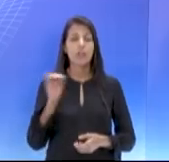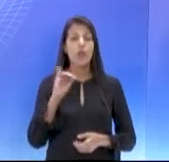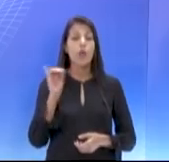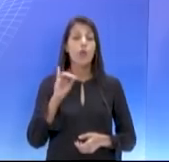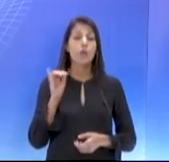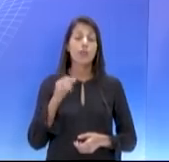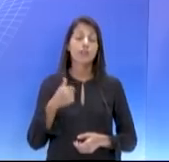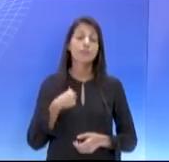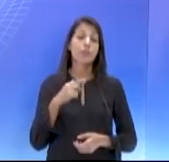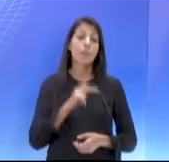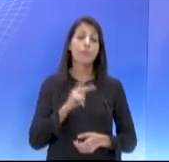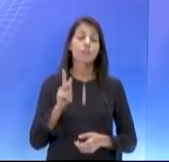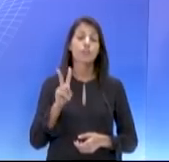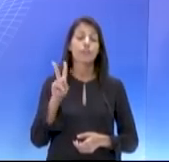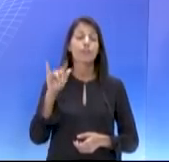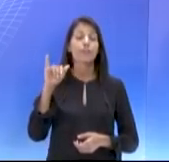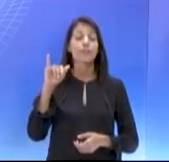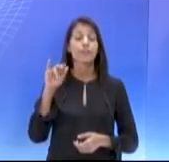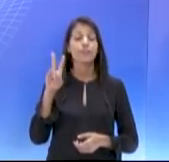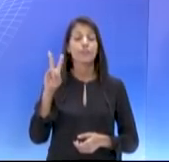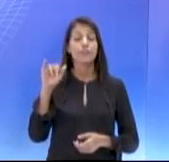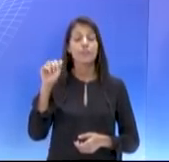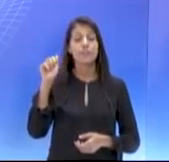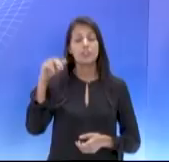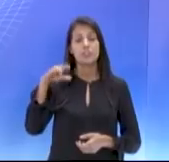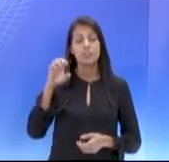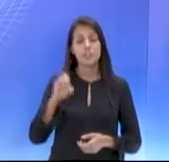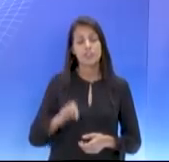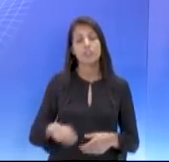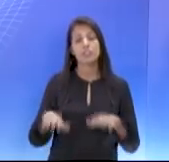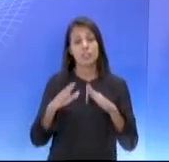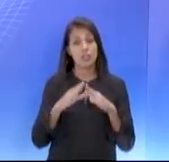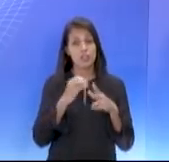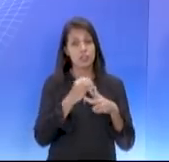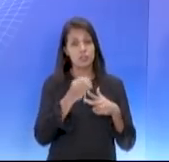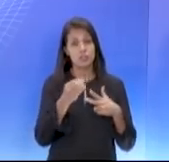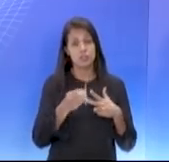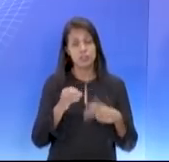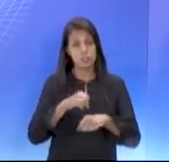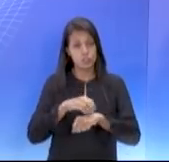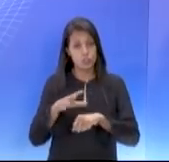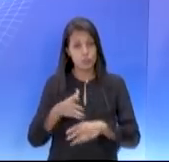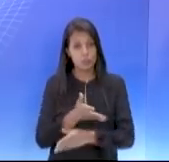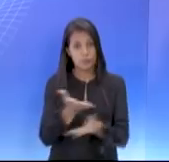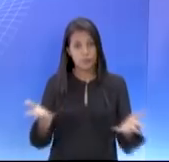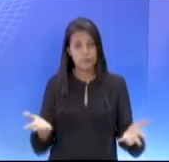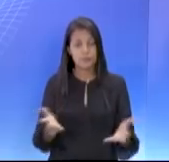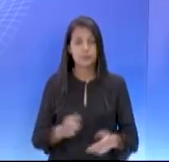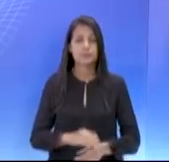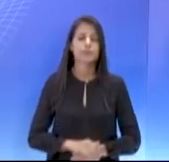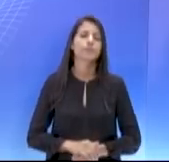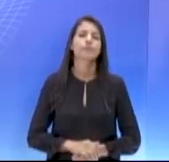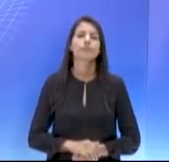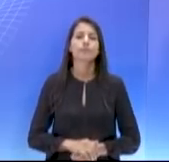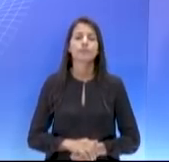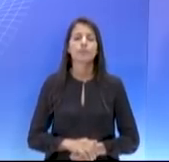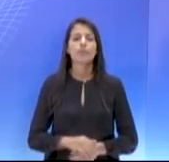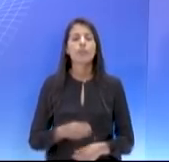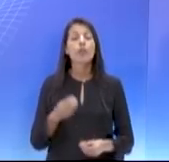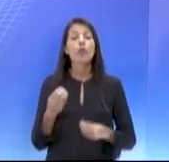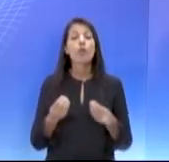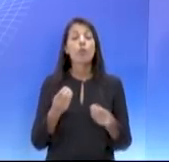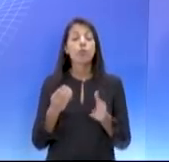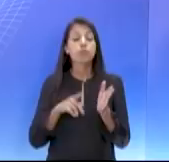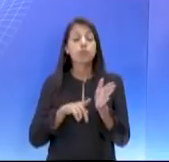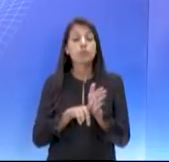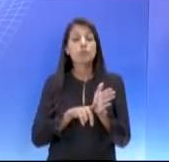Olá, eu sou a professora Viviane do Tô de Casa no Enem e tenho umas dicas para passar para você, tá? Vamos ver como a gente